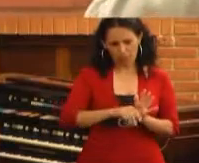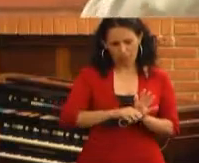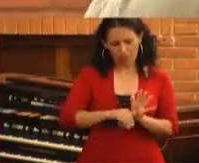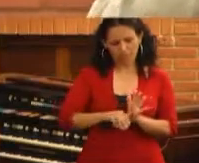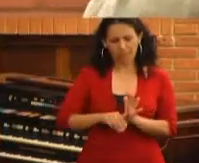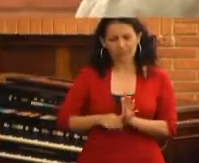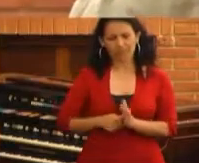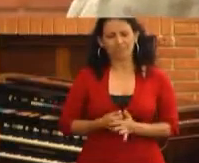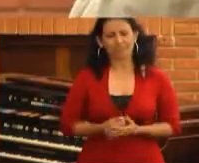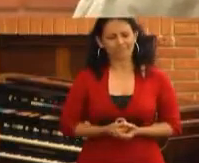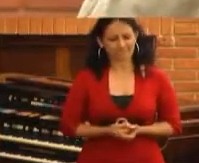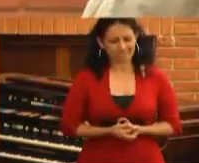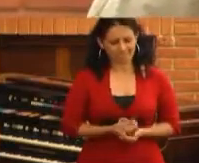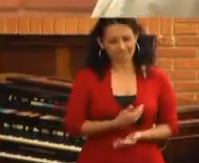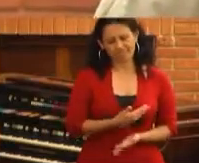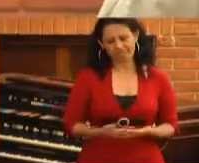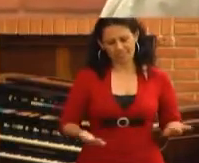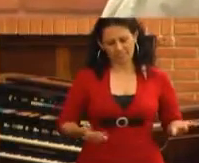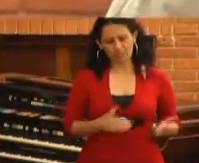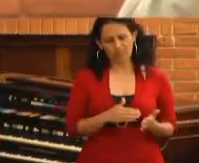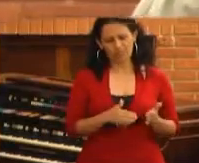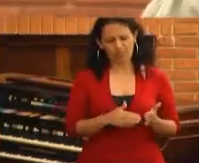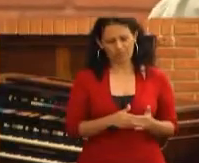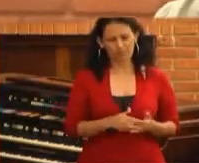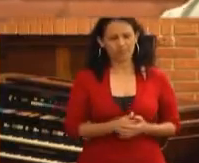Ele é muito safado.